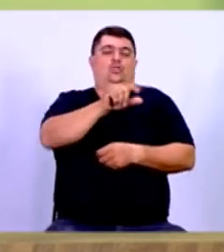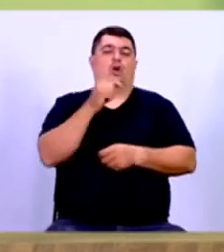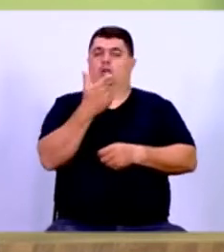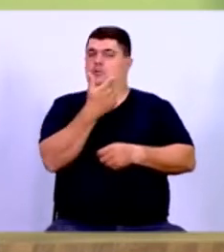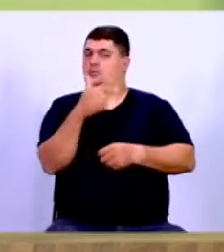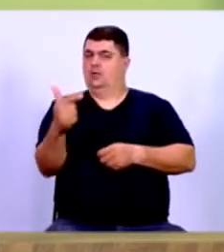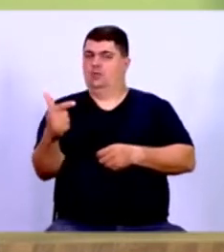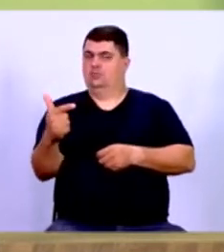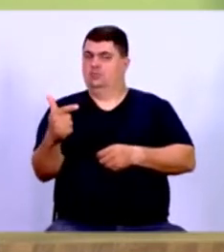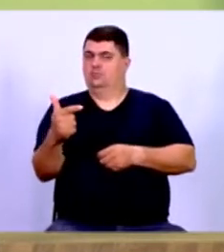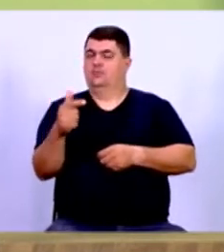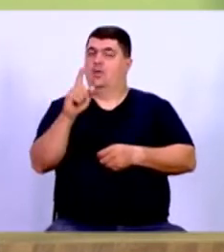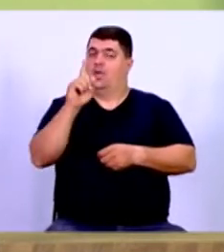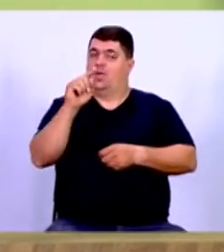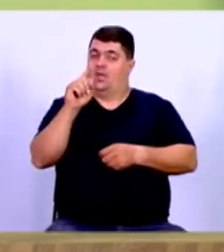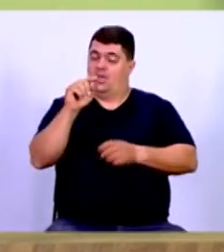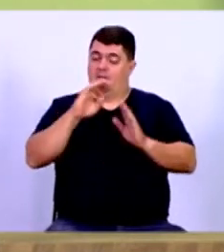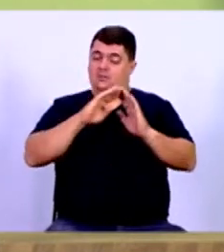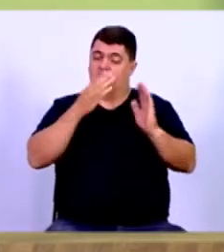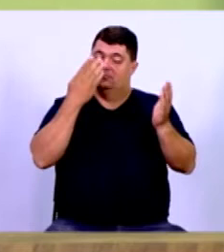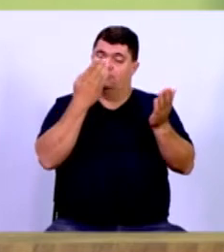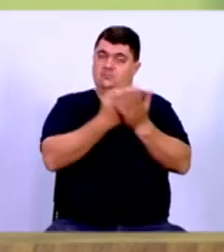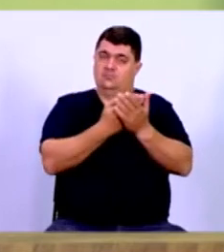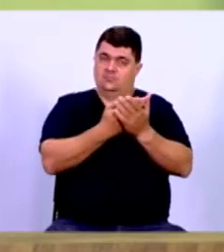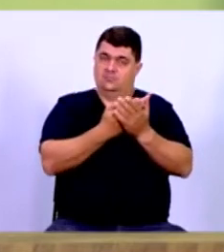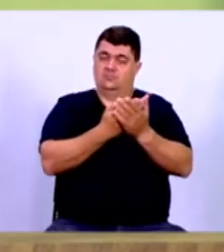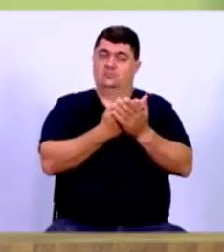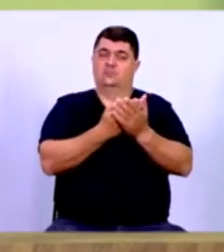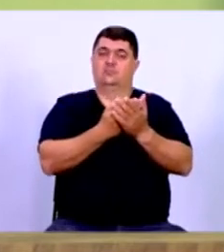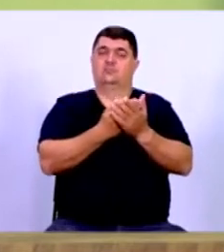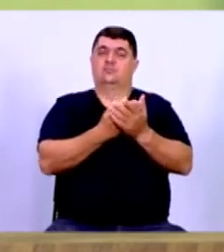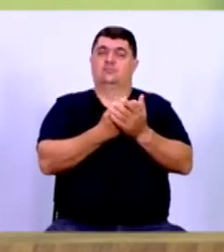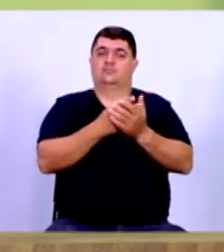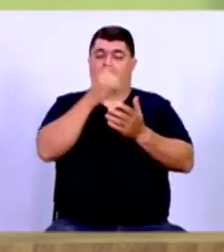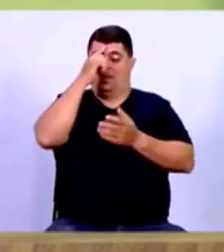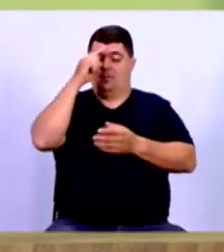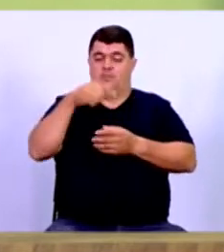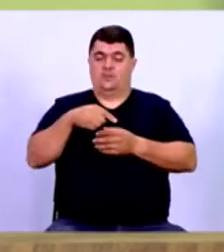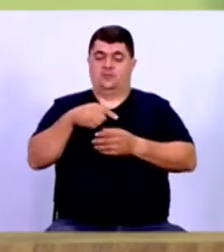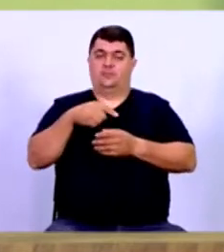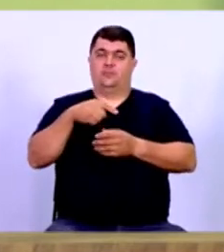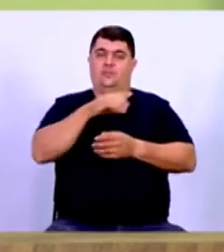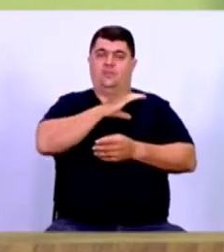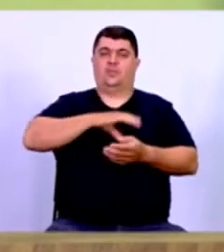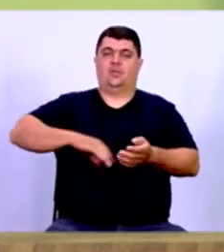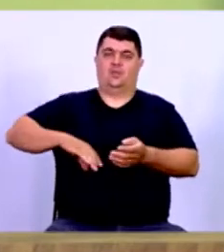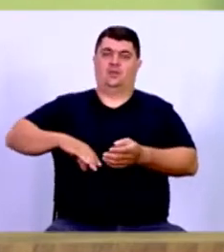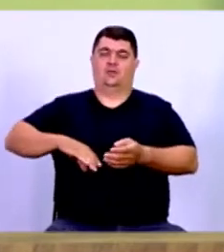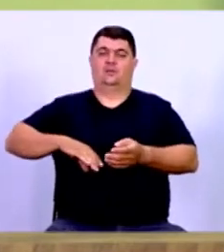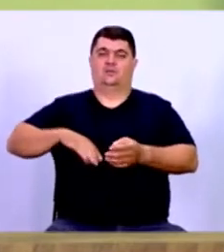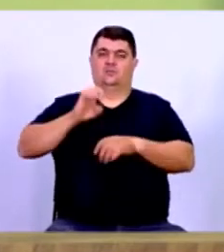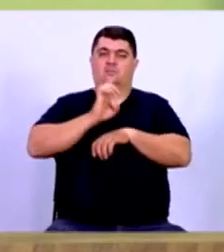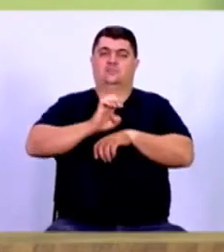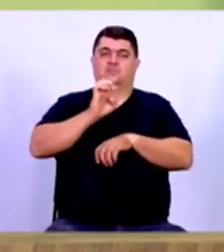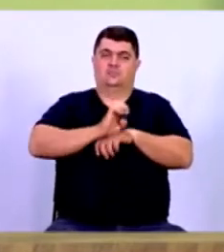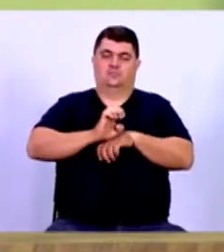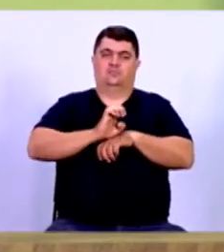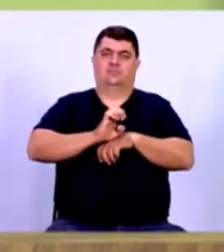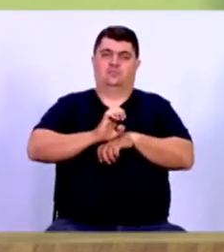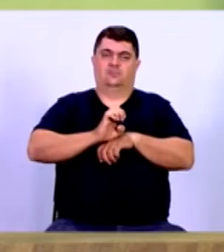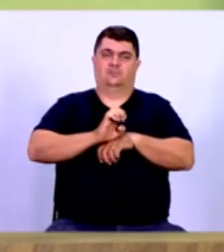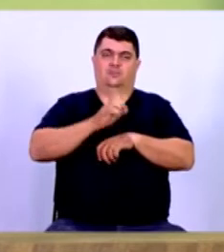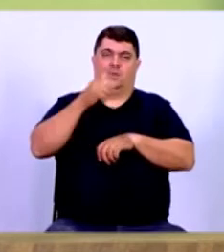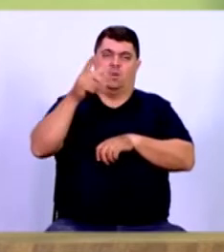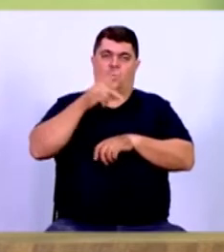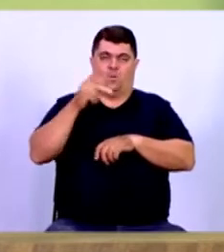é o aluno que vai decidir. Chegou, só para vocês terem uma ideia, chegou para a coordenação do estágio, que é um